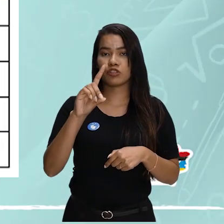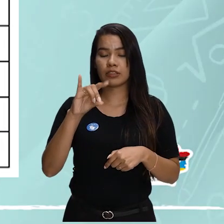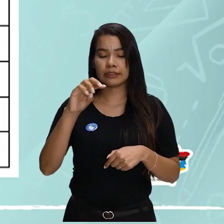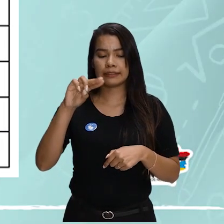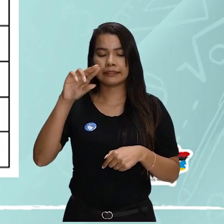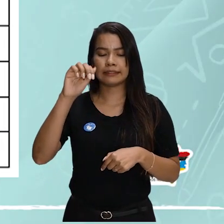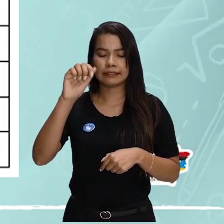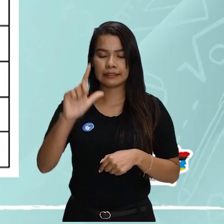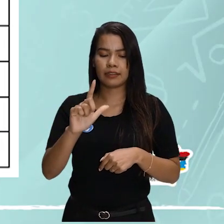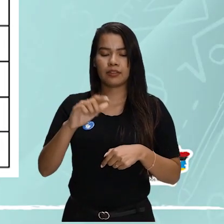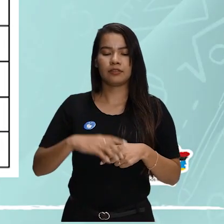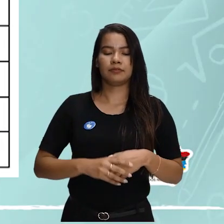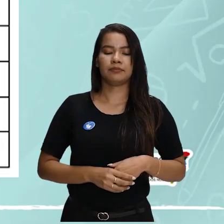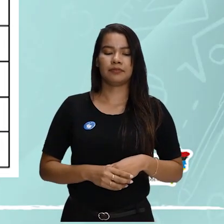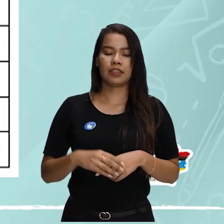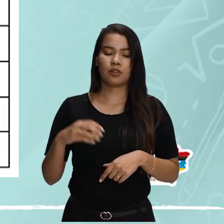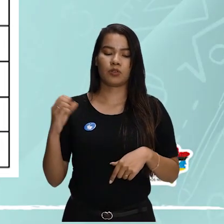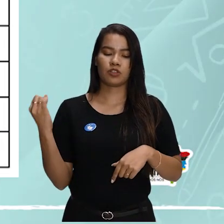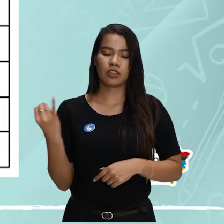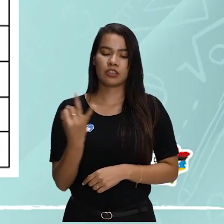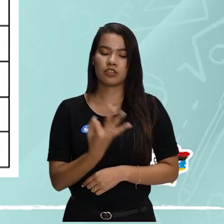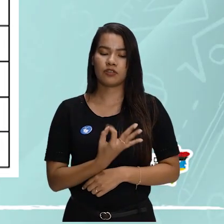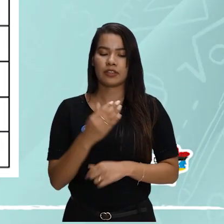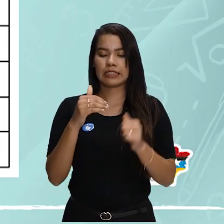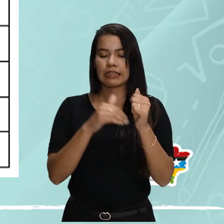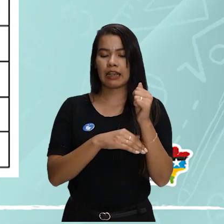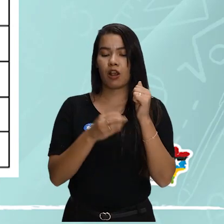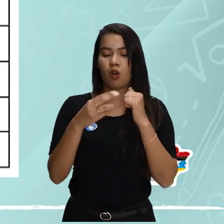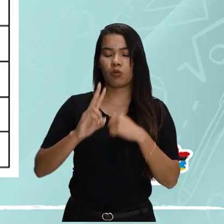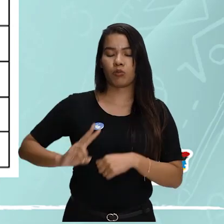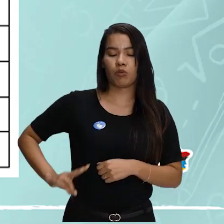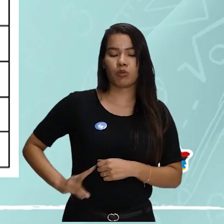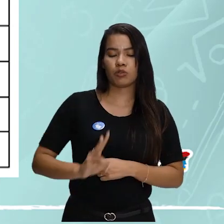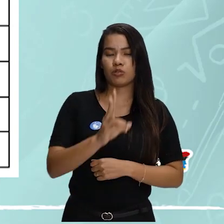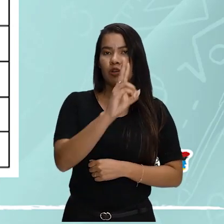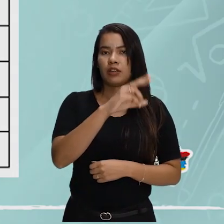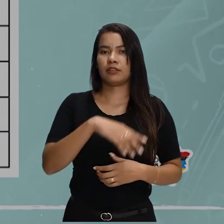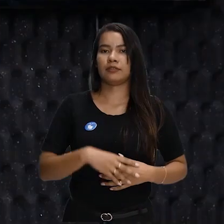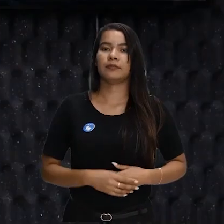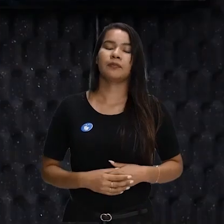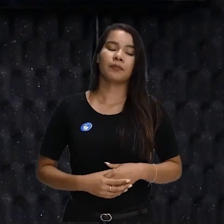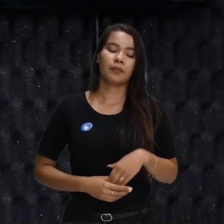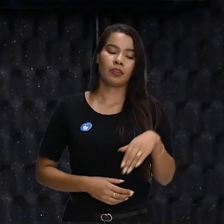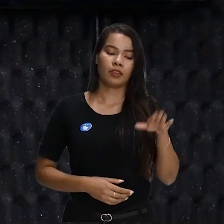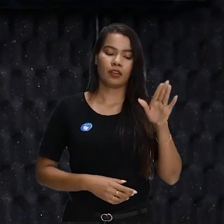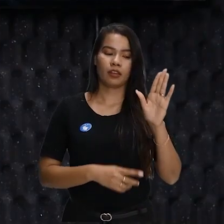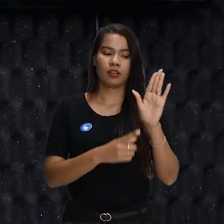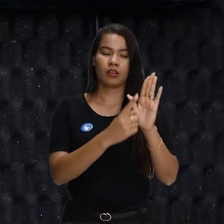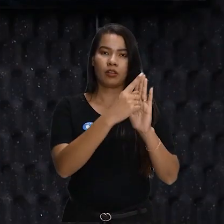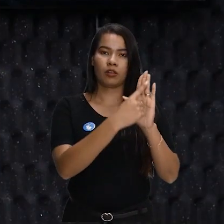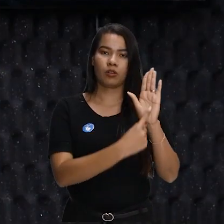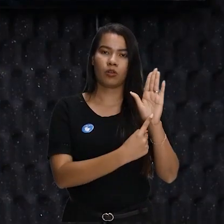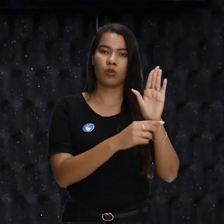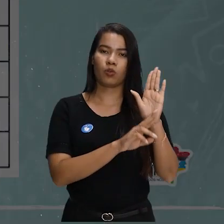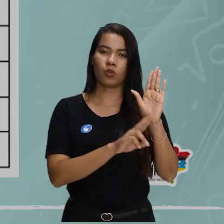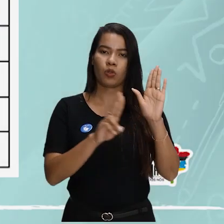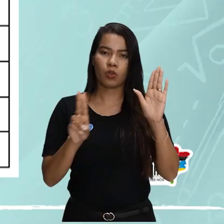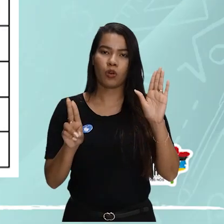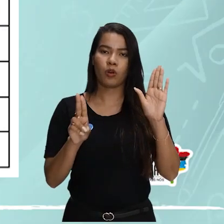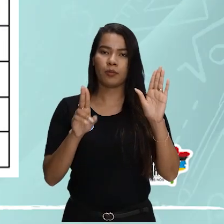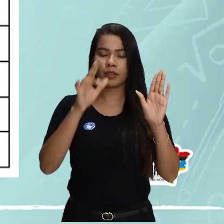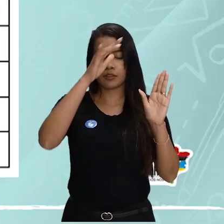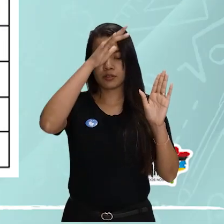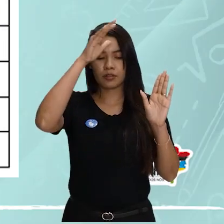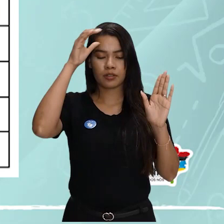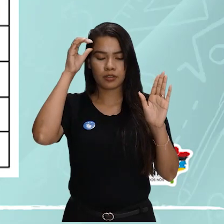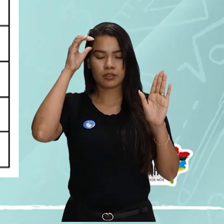os dados, né? A gente vai ver isso em aulas mais para frente. Aqui ele está dando o nome do cliente, né? Tá? A